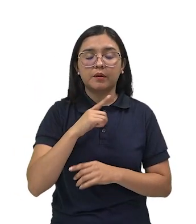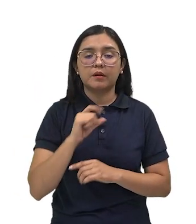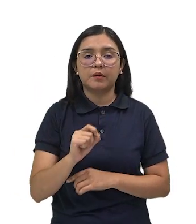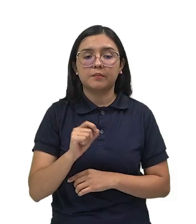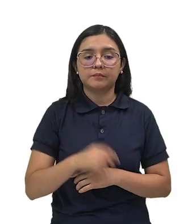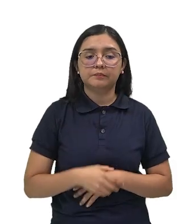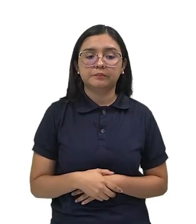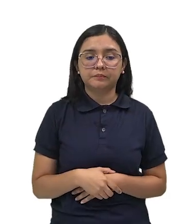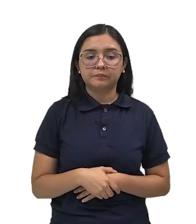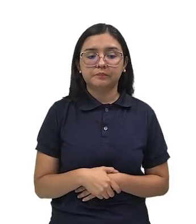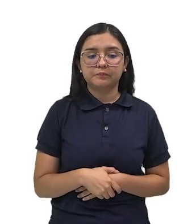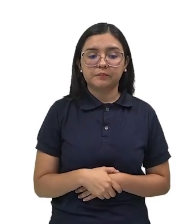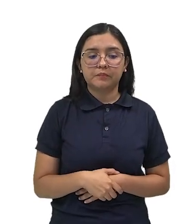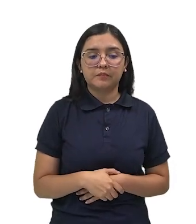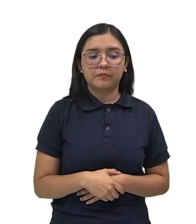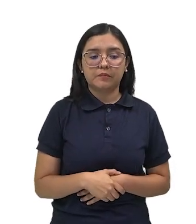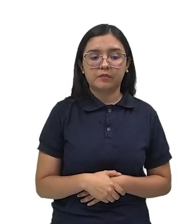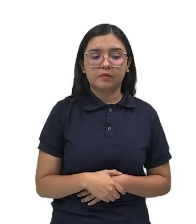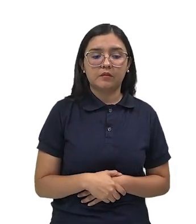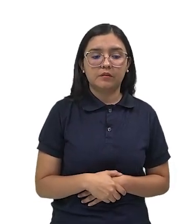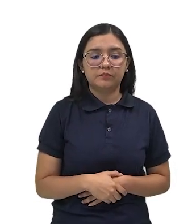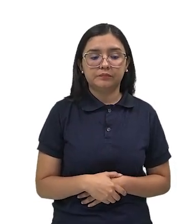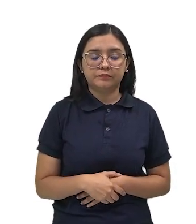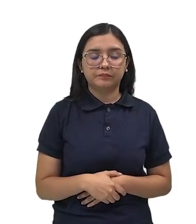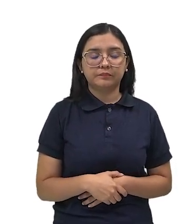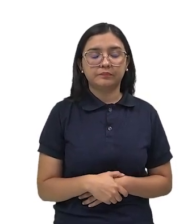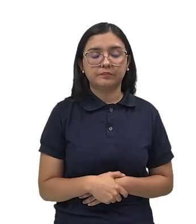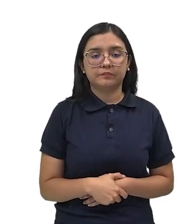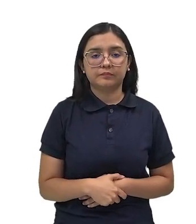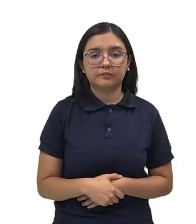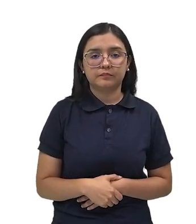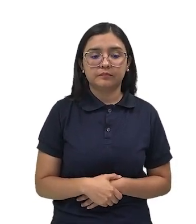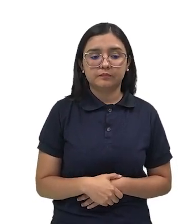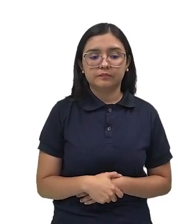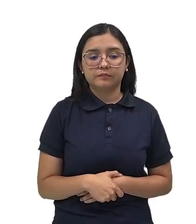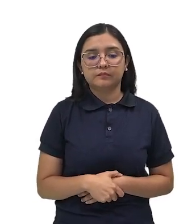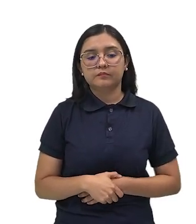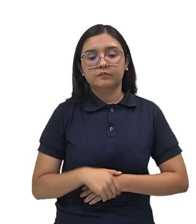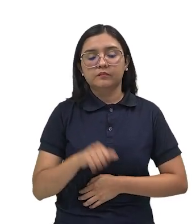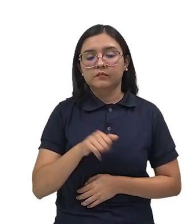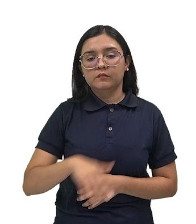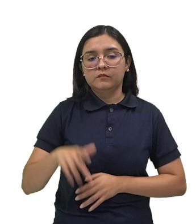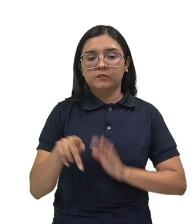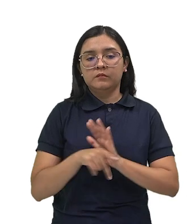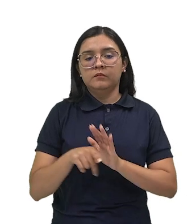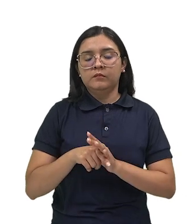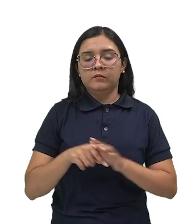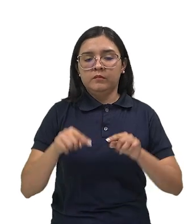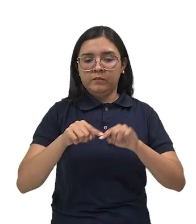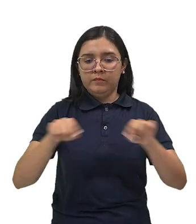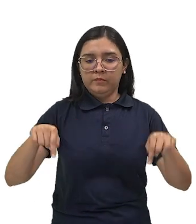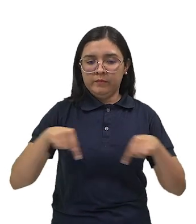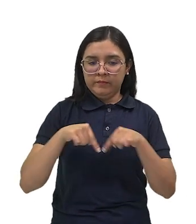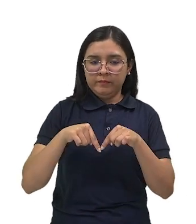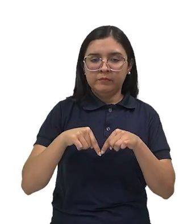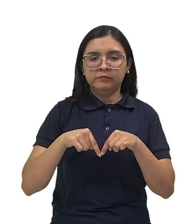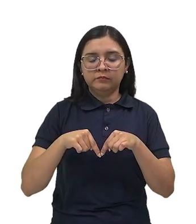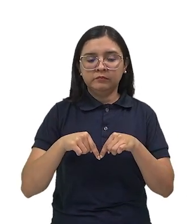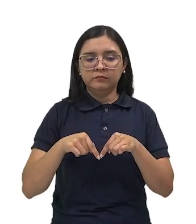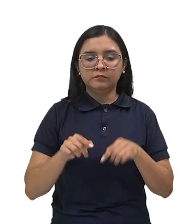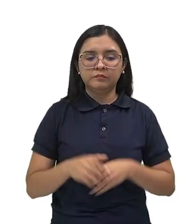né, na área da base, nós temos a área do círculo,